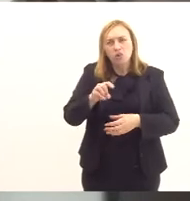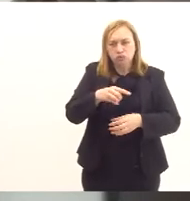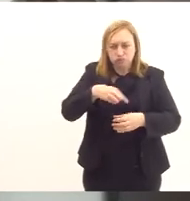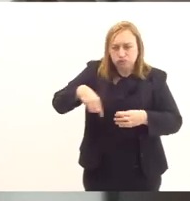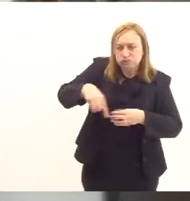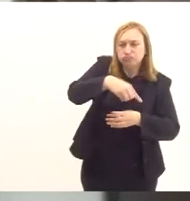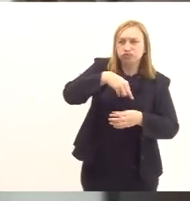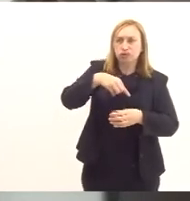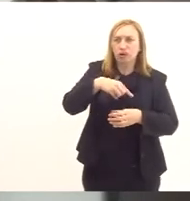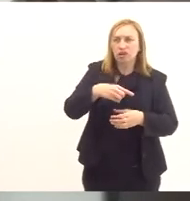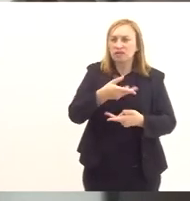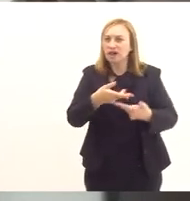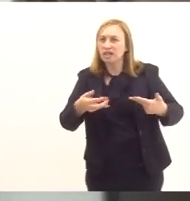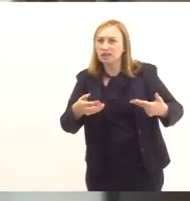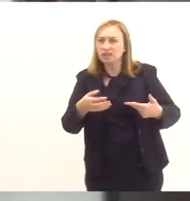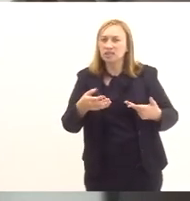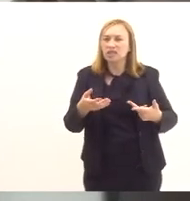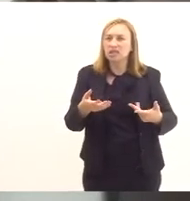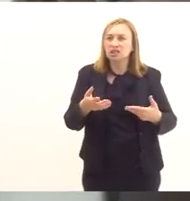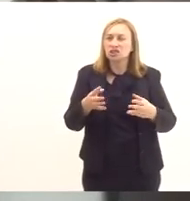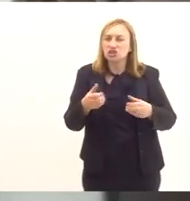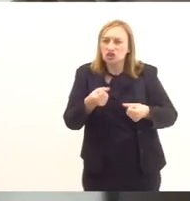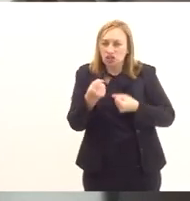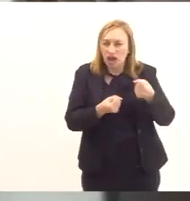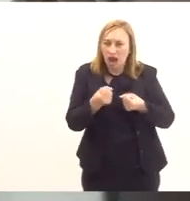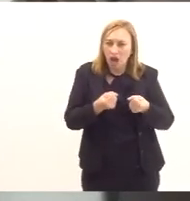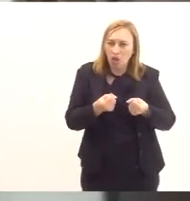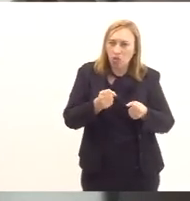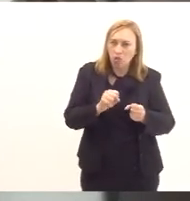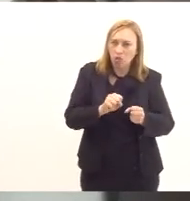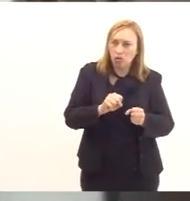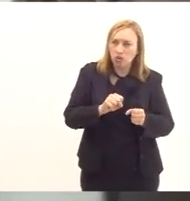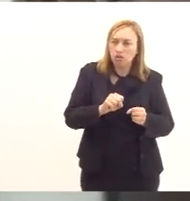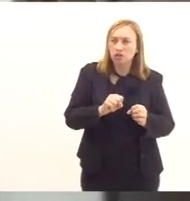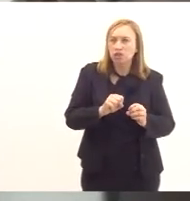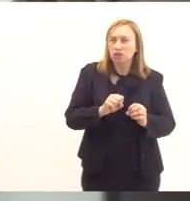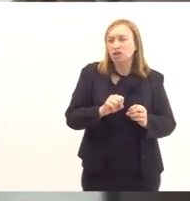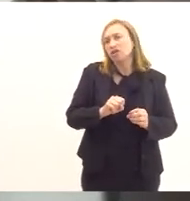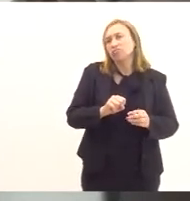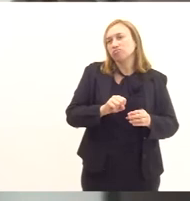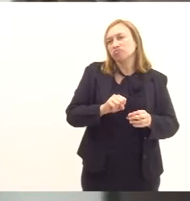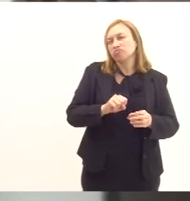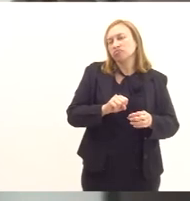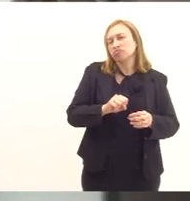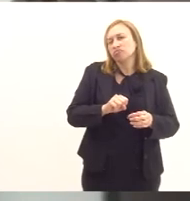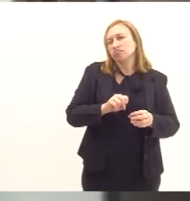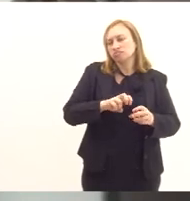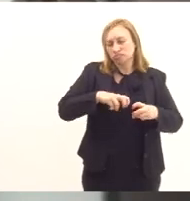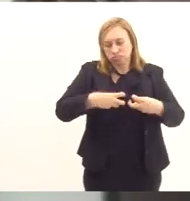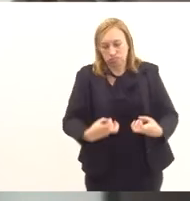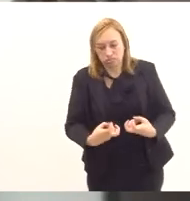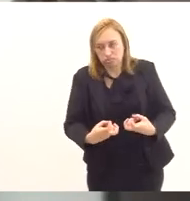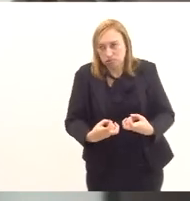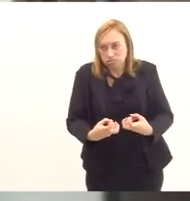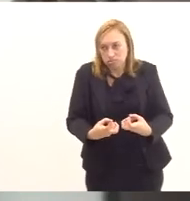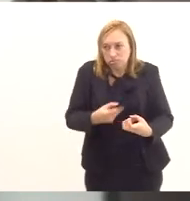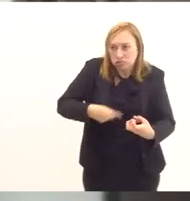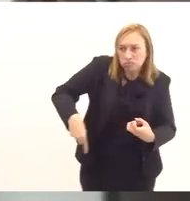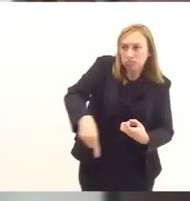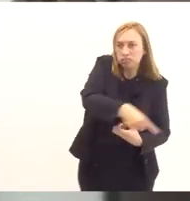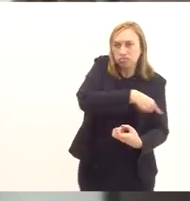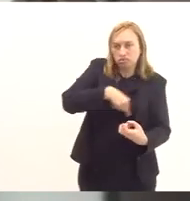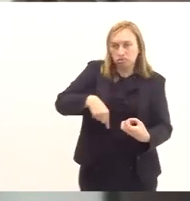Aquelas imagens de carros sendo engolidos na foram três autores sendo engolidos por cratera as laterais ao túnel na por baixo das